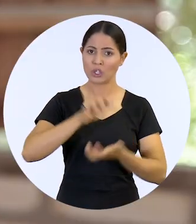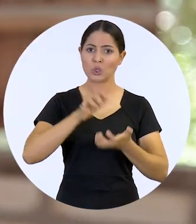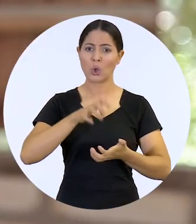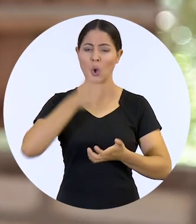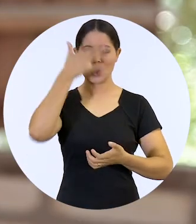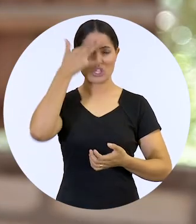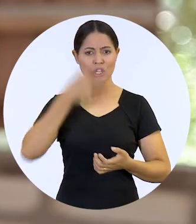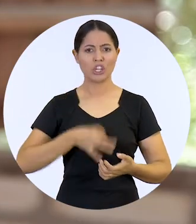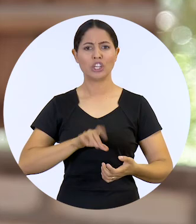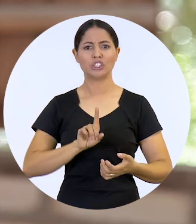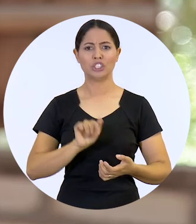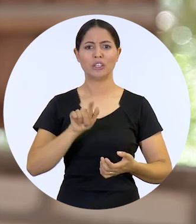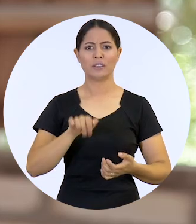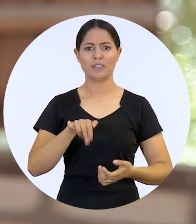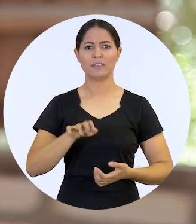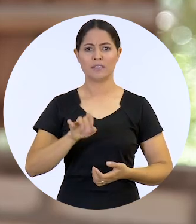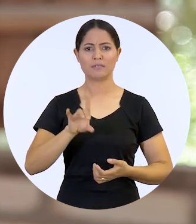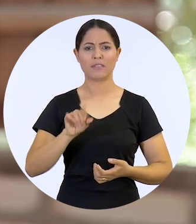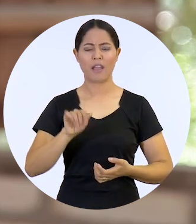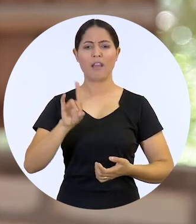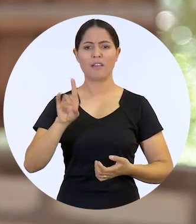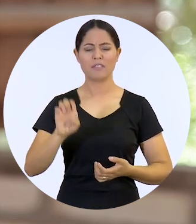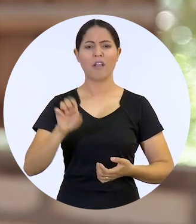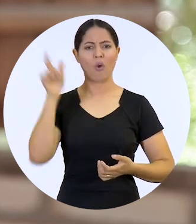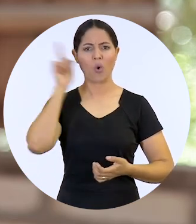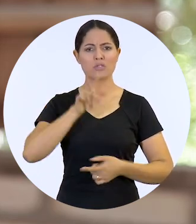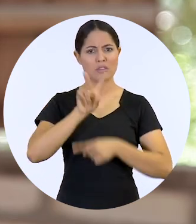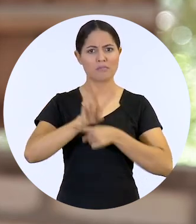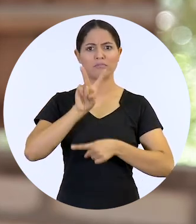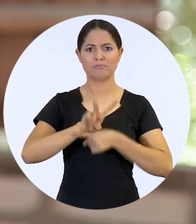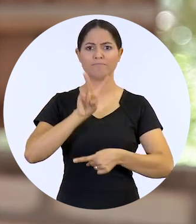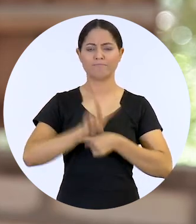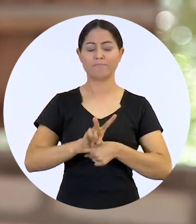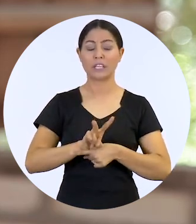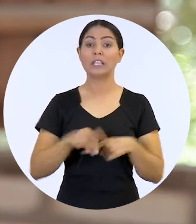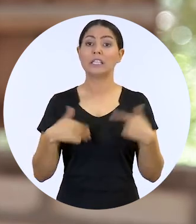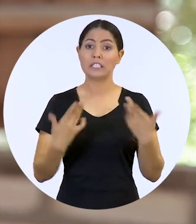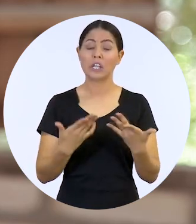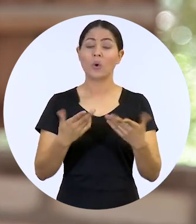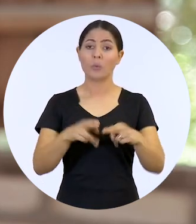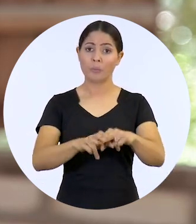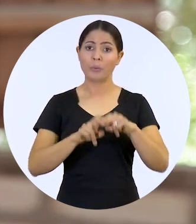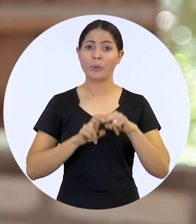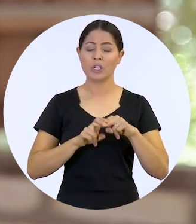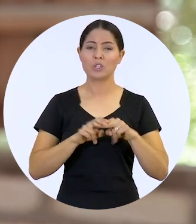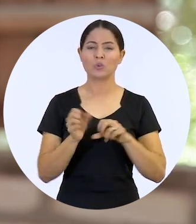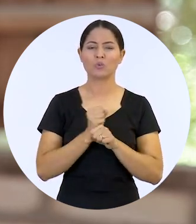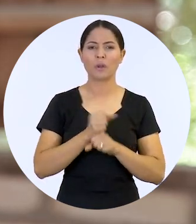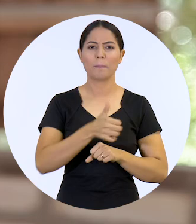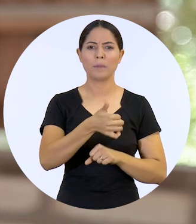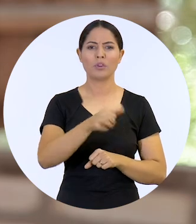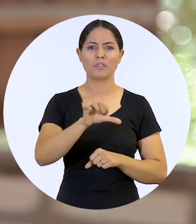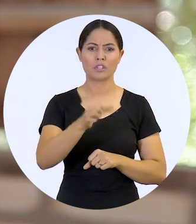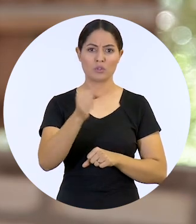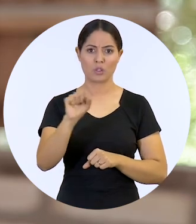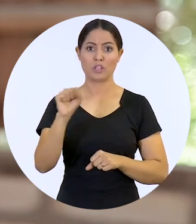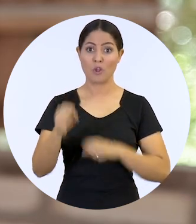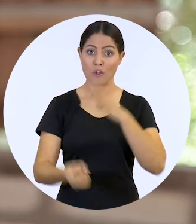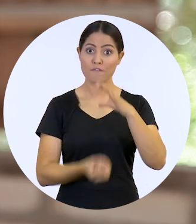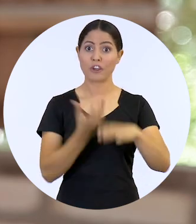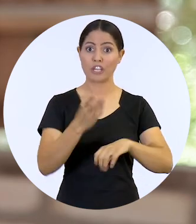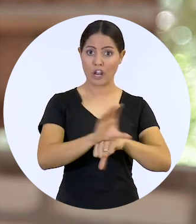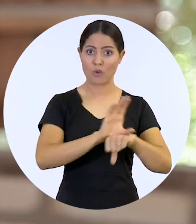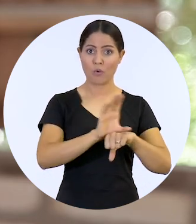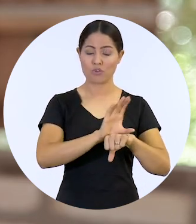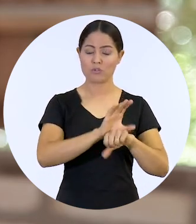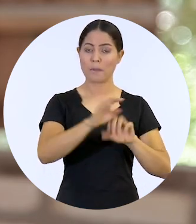e ter a sua vida com o máximo possível de preservação, foi tratada. Com base nisso, em 1988, tivemos a